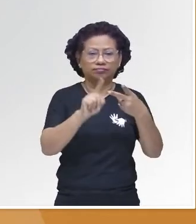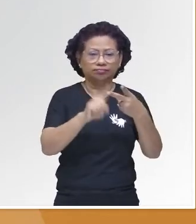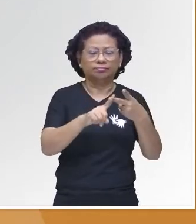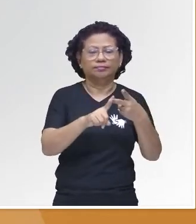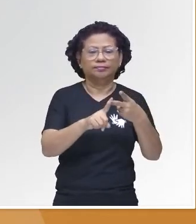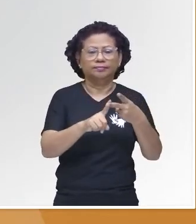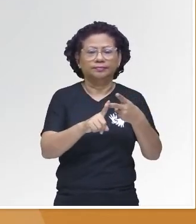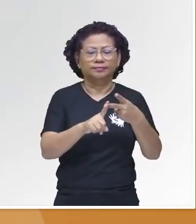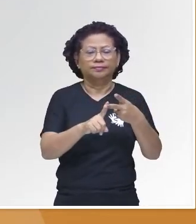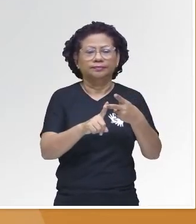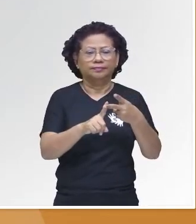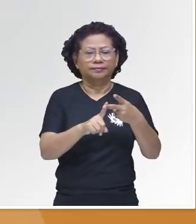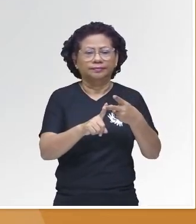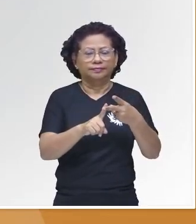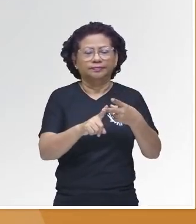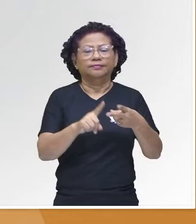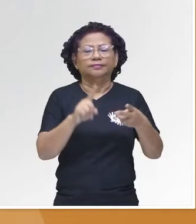tá?